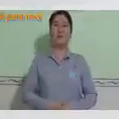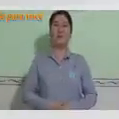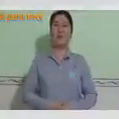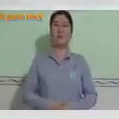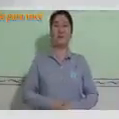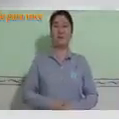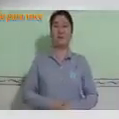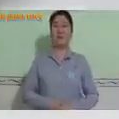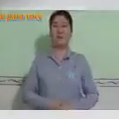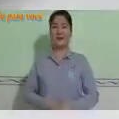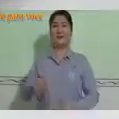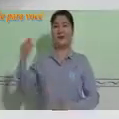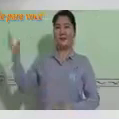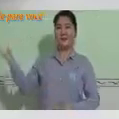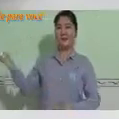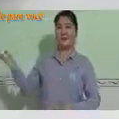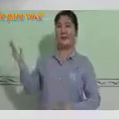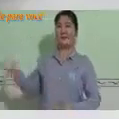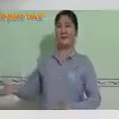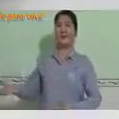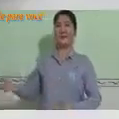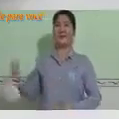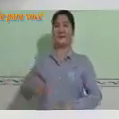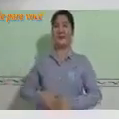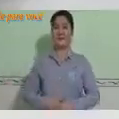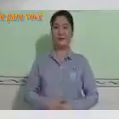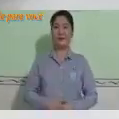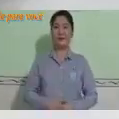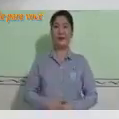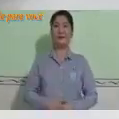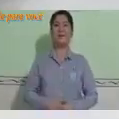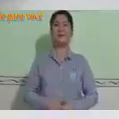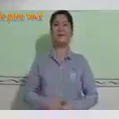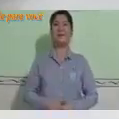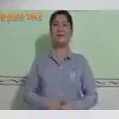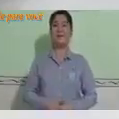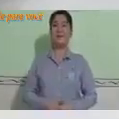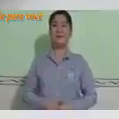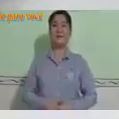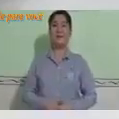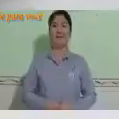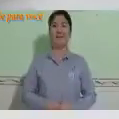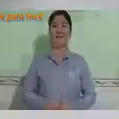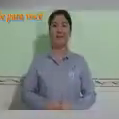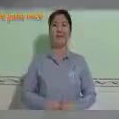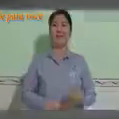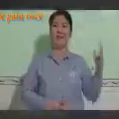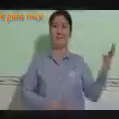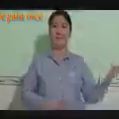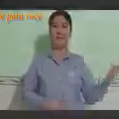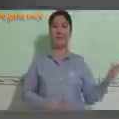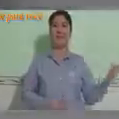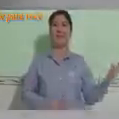MQUE. As fezes são processadas no laboratório e uma amostra é incubada para que seja verificado o crescimento de